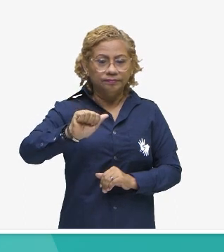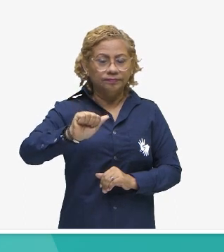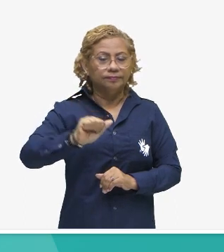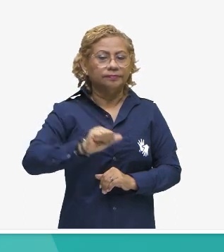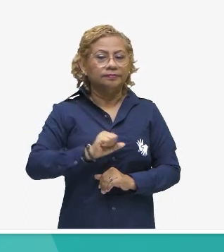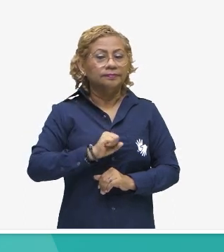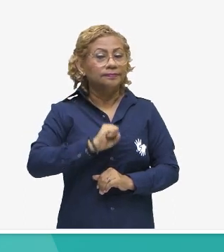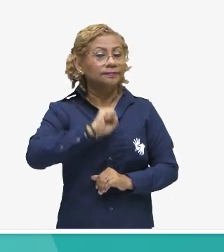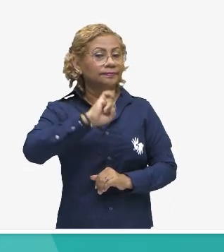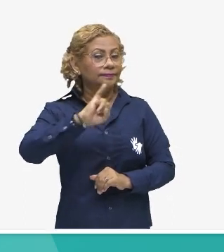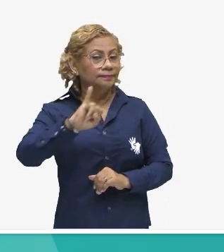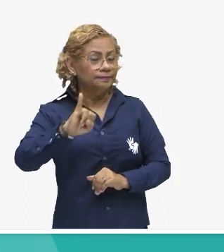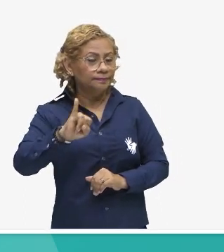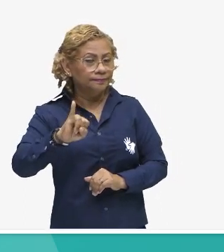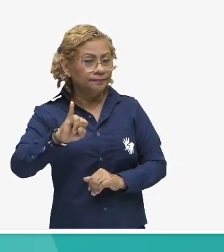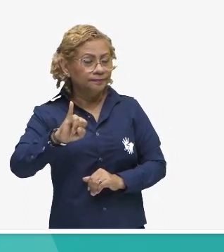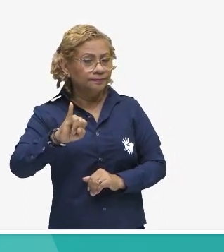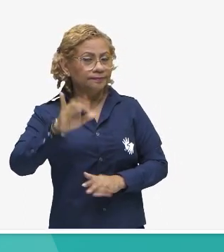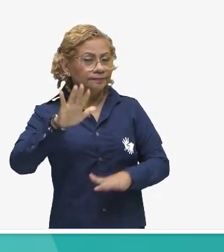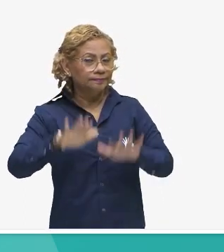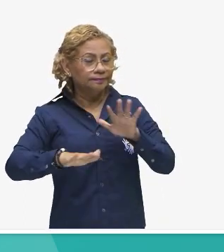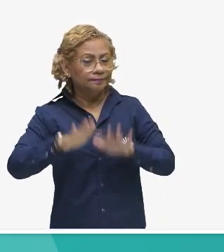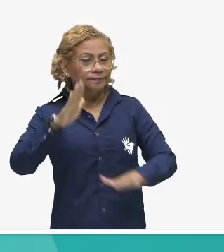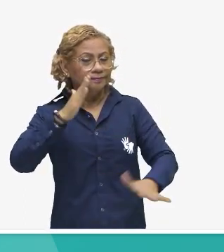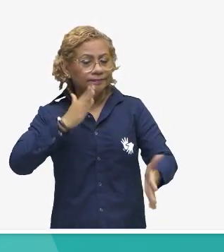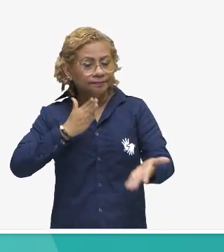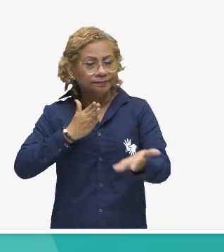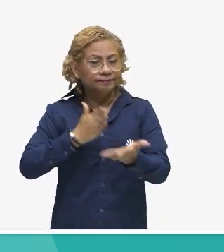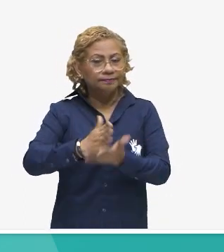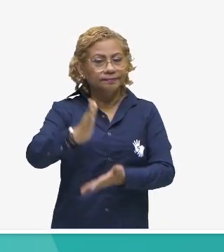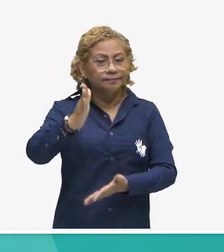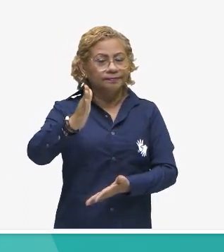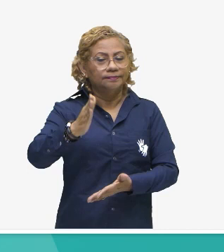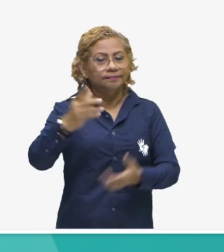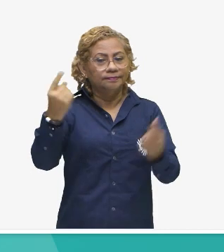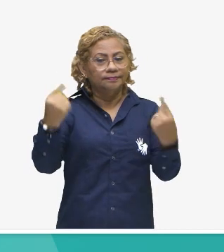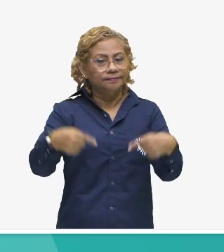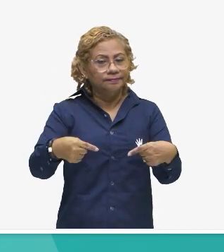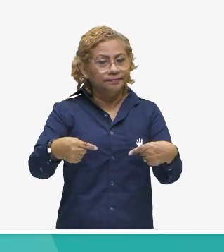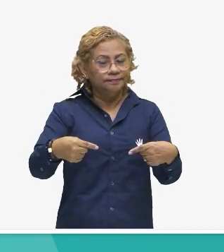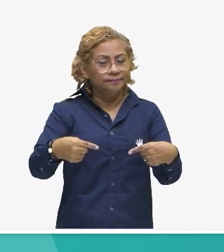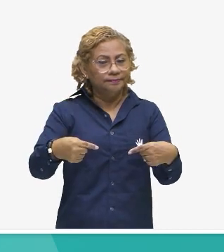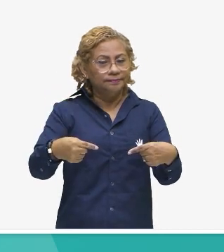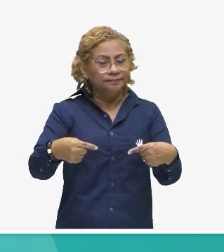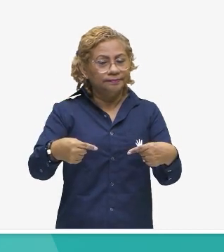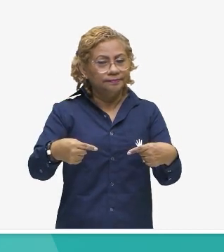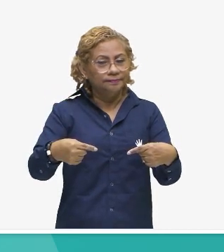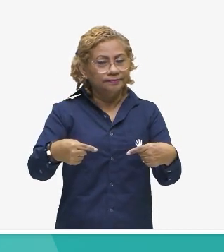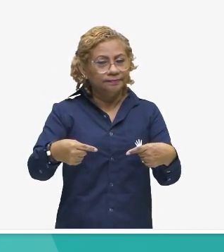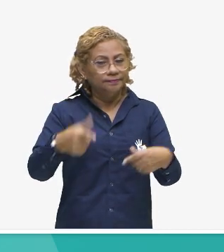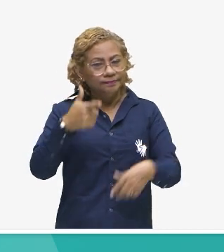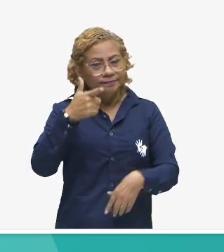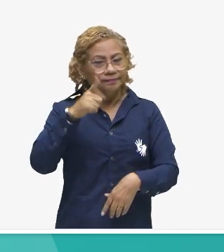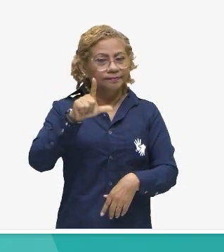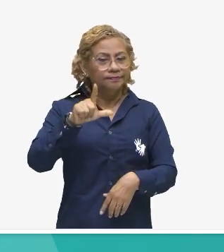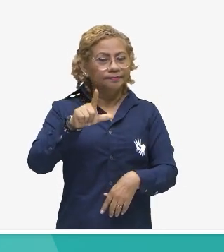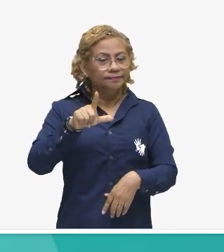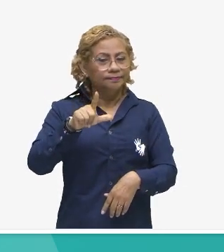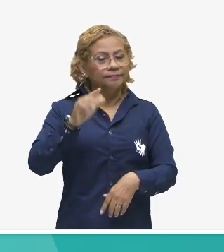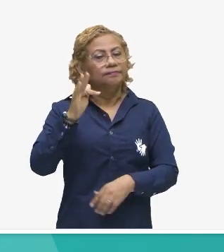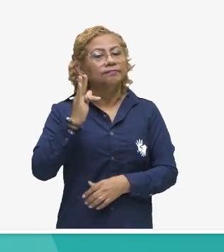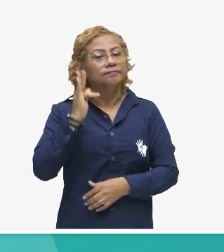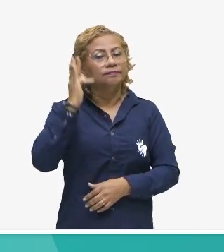Então, traz essa ideia de condição, né? Se o time ganhar,